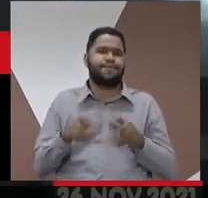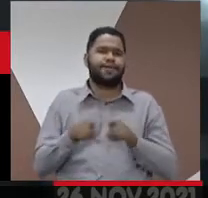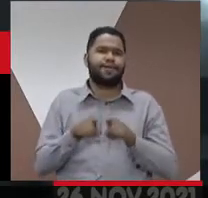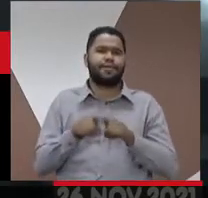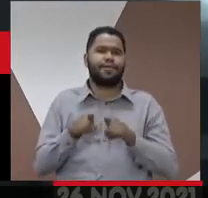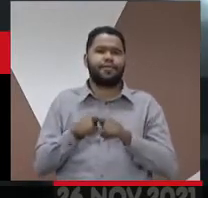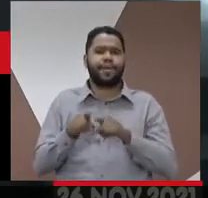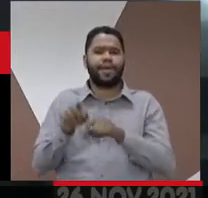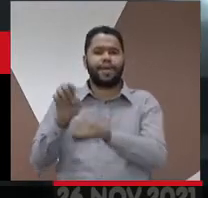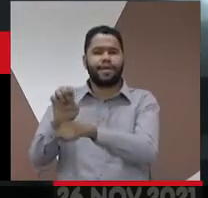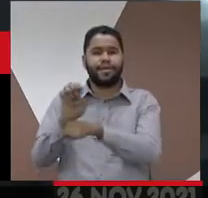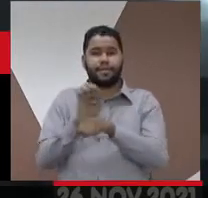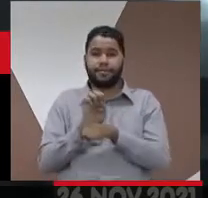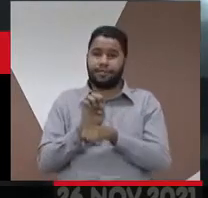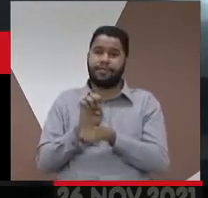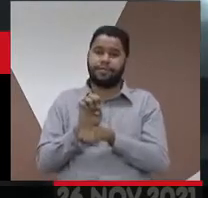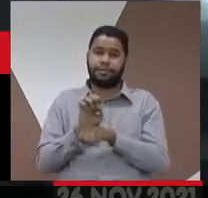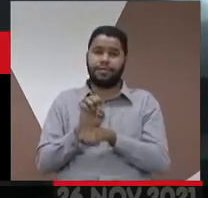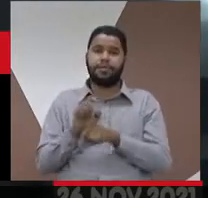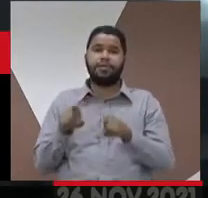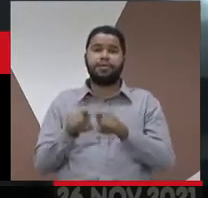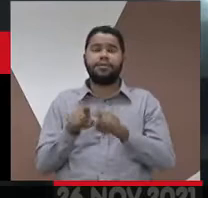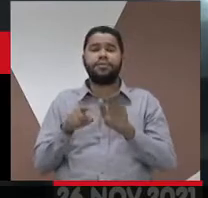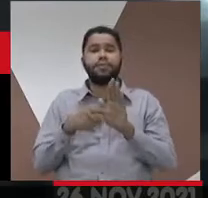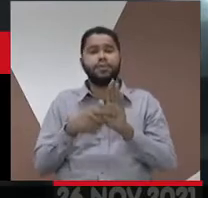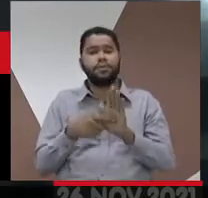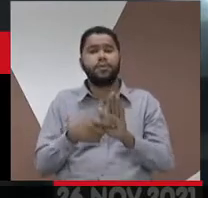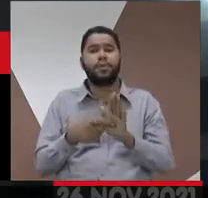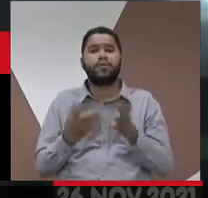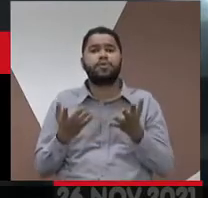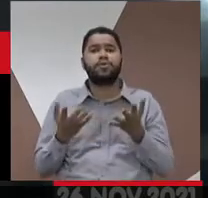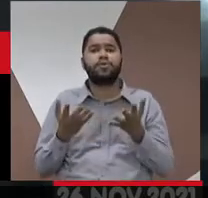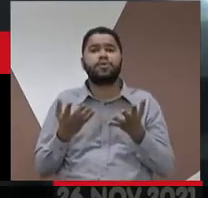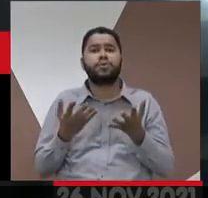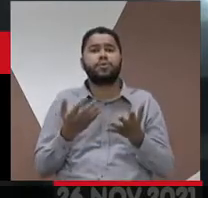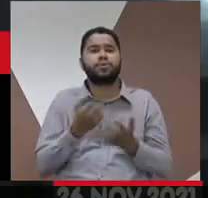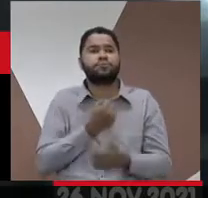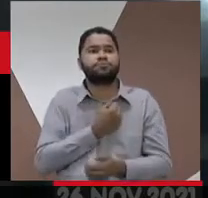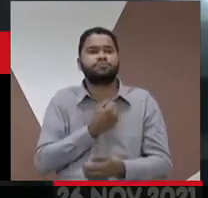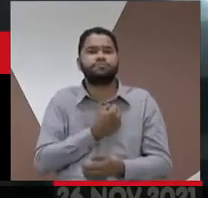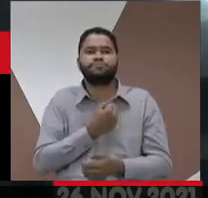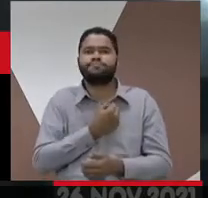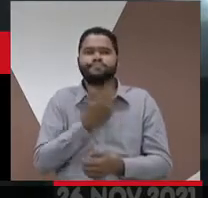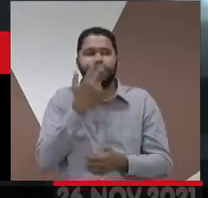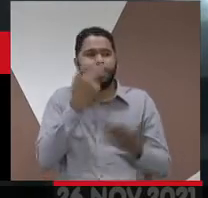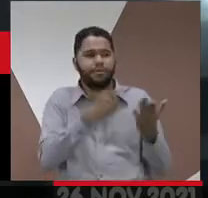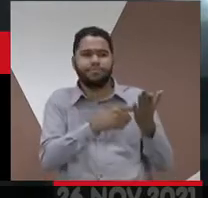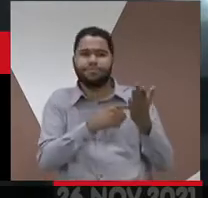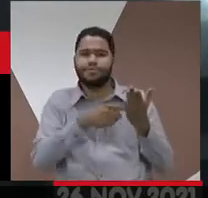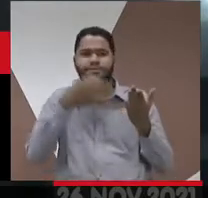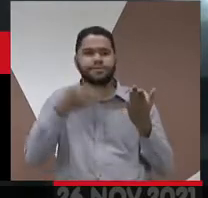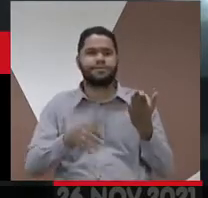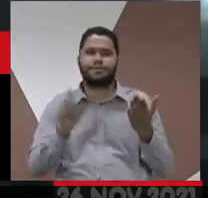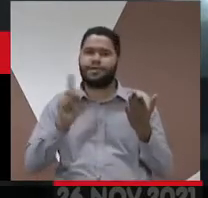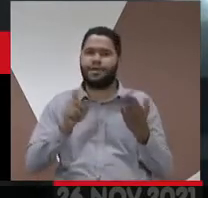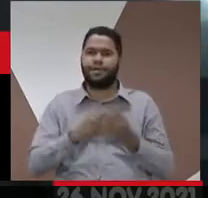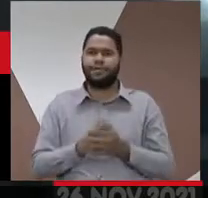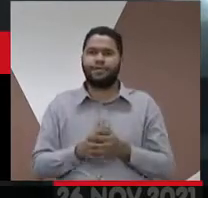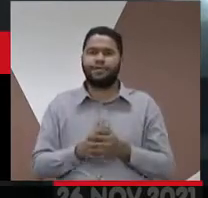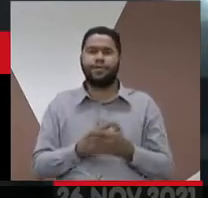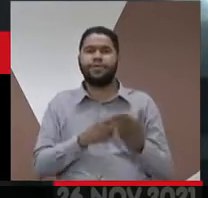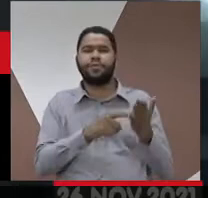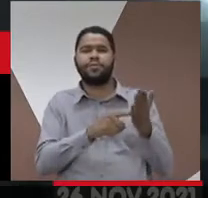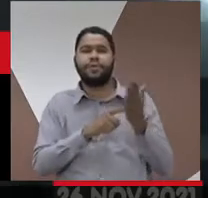interestadual. Ou pelo menos, sinaliza isso, porque os números não têm transparência. Tendem a mostrar